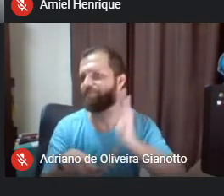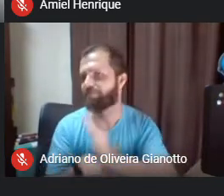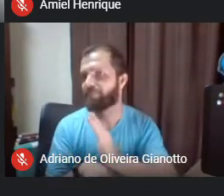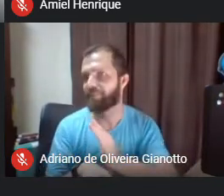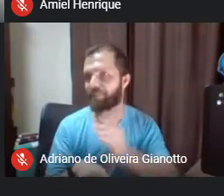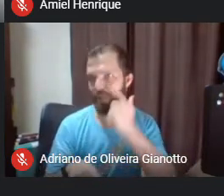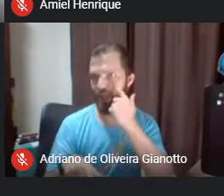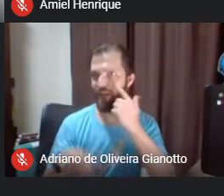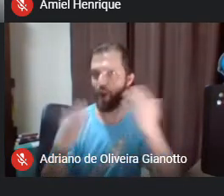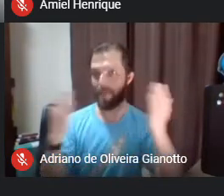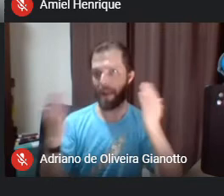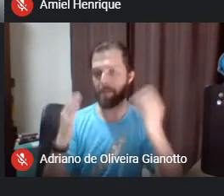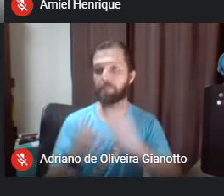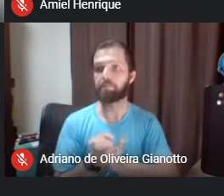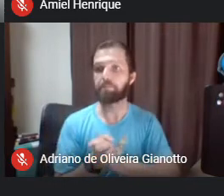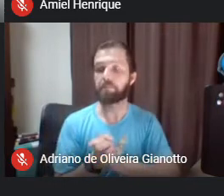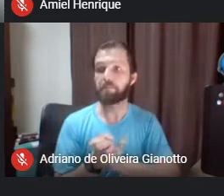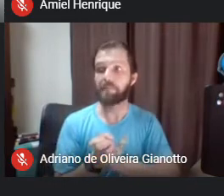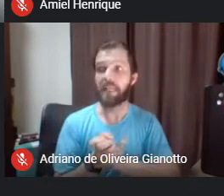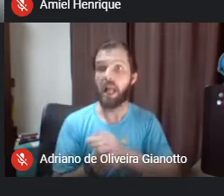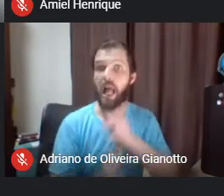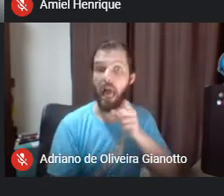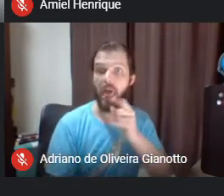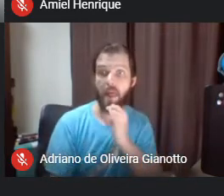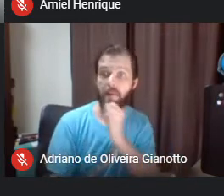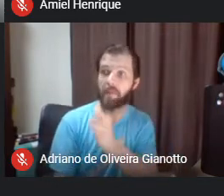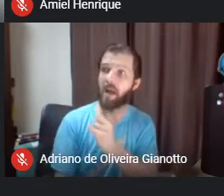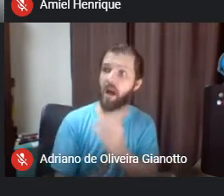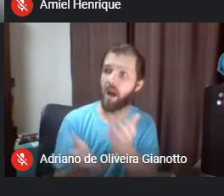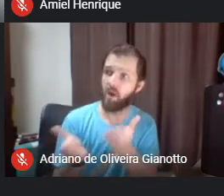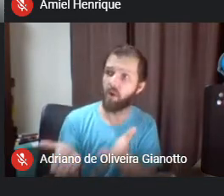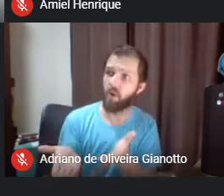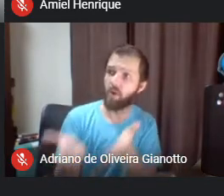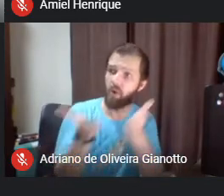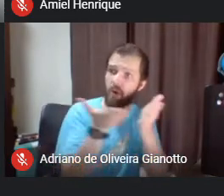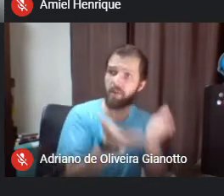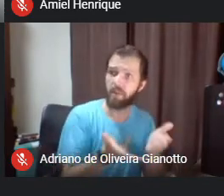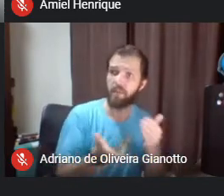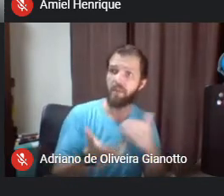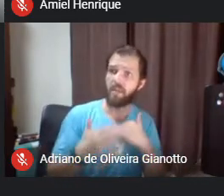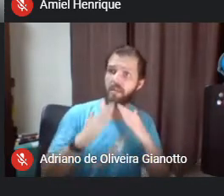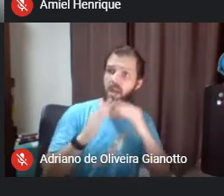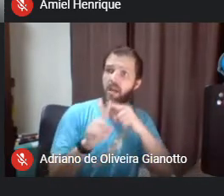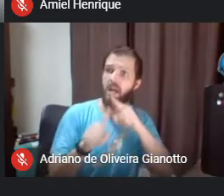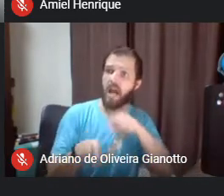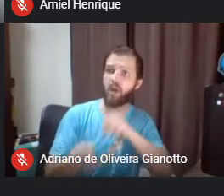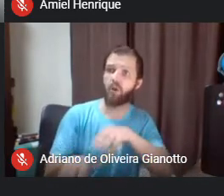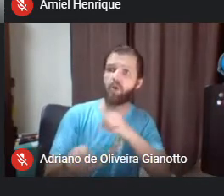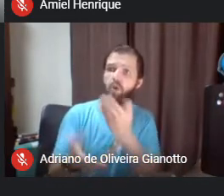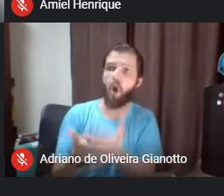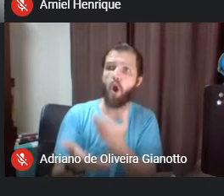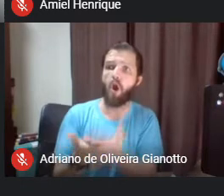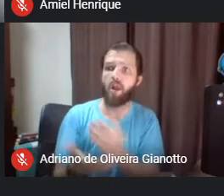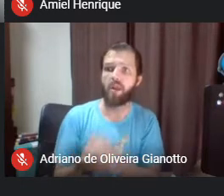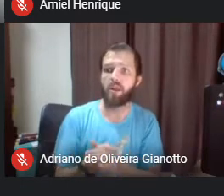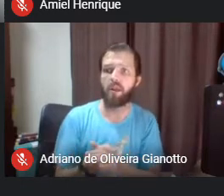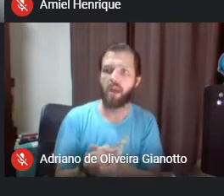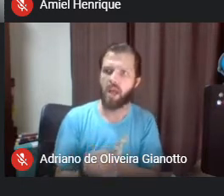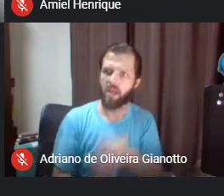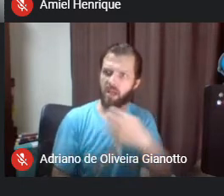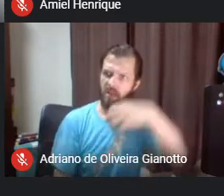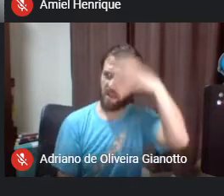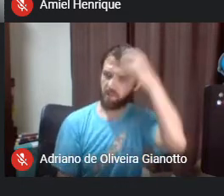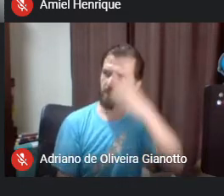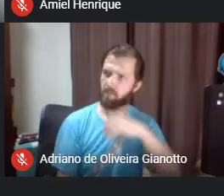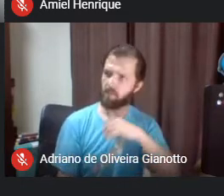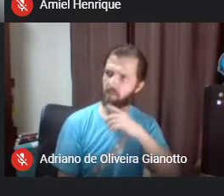maldade. O intuito dele era realmente de ajudar as pessoas. E o DLP falou assim, olha, eu gostaria de convidar essas